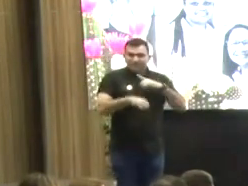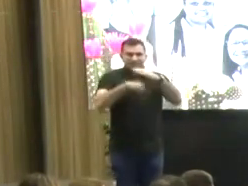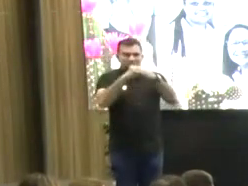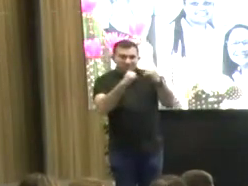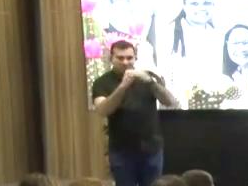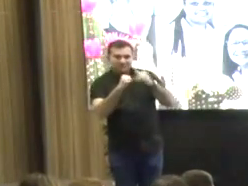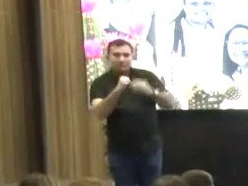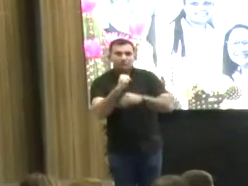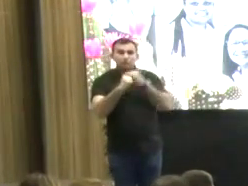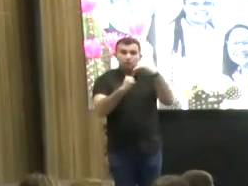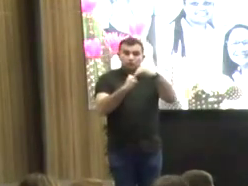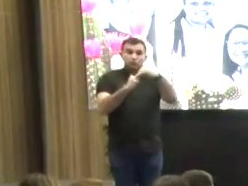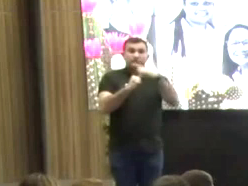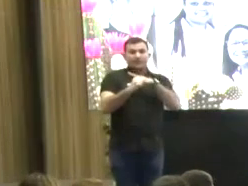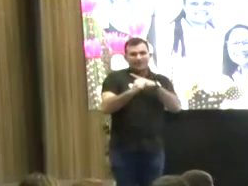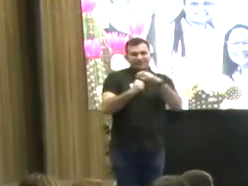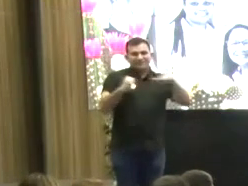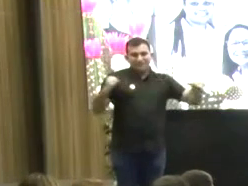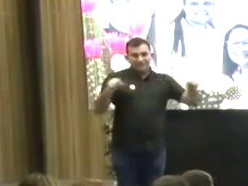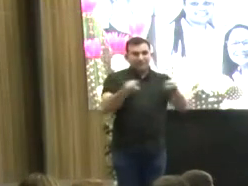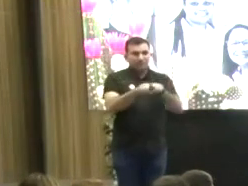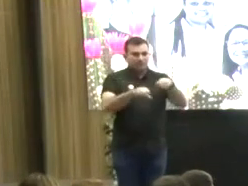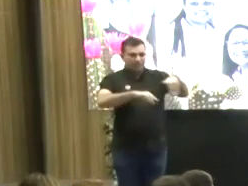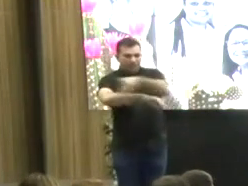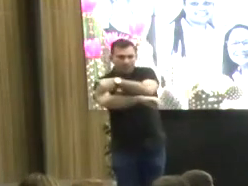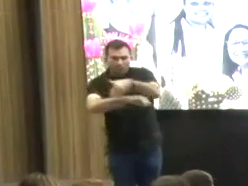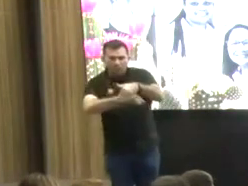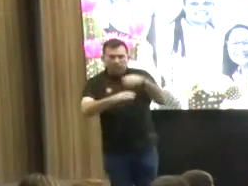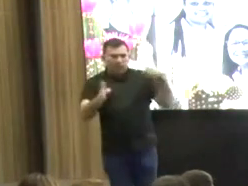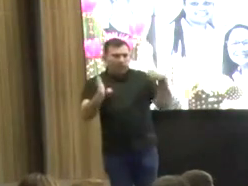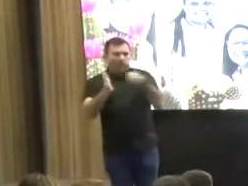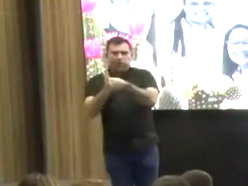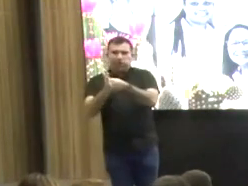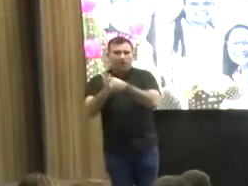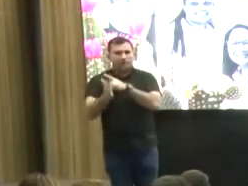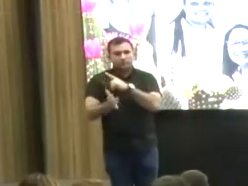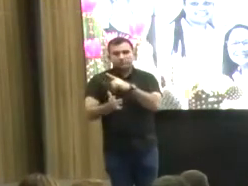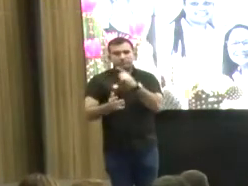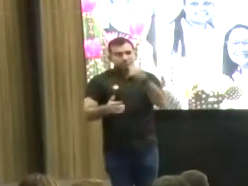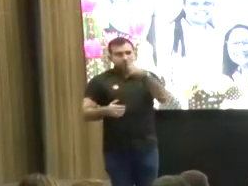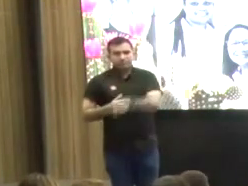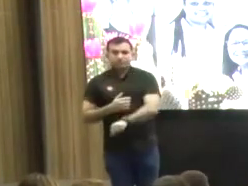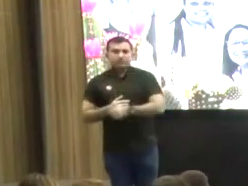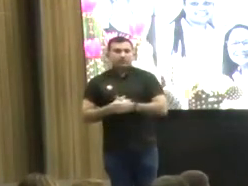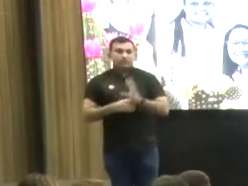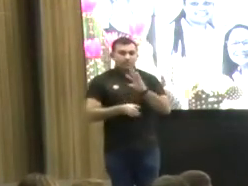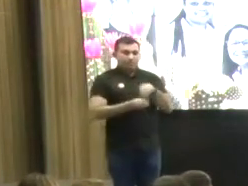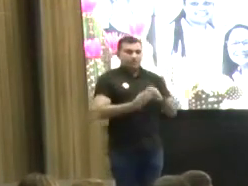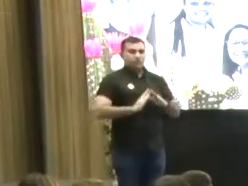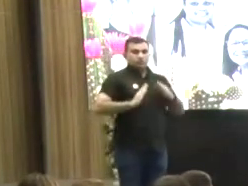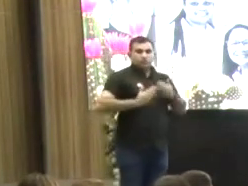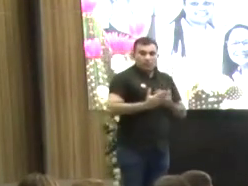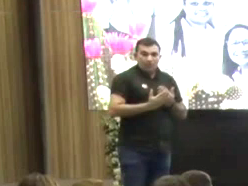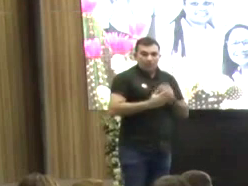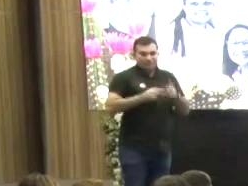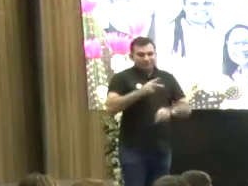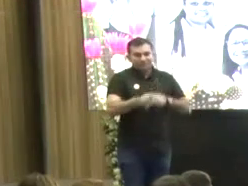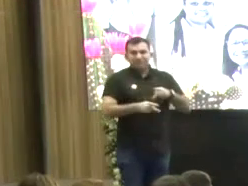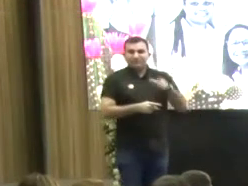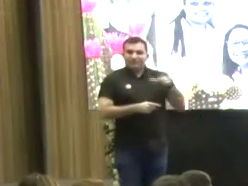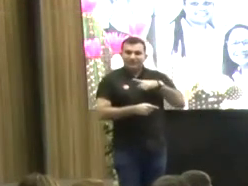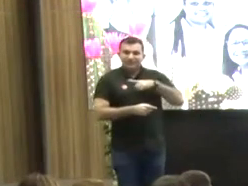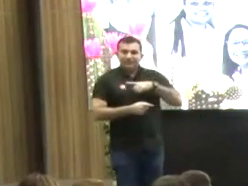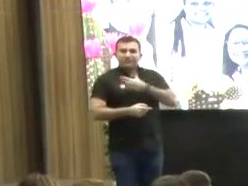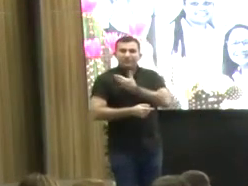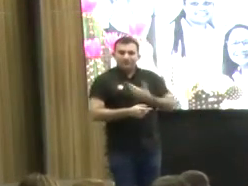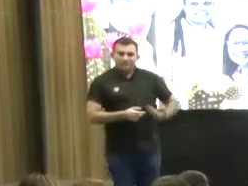beija. Na rua, é na porrada. Então a escola pública possibilita uma série